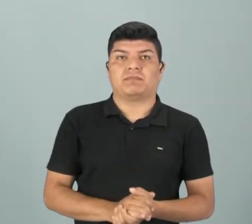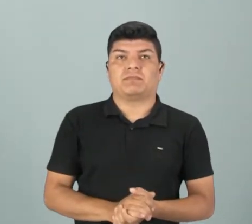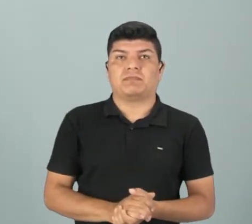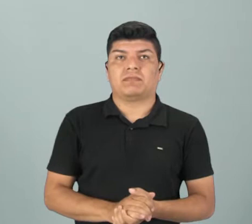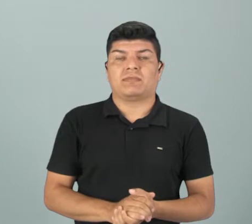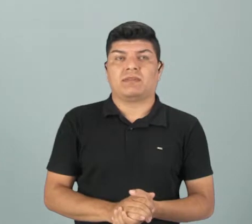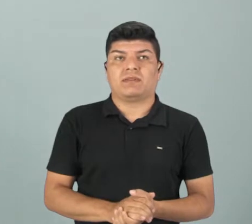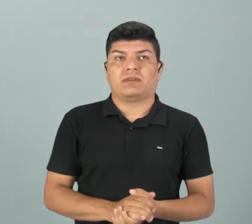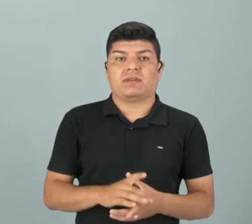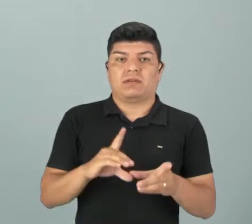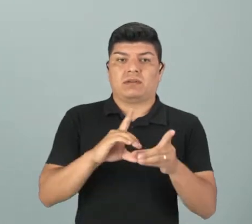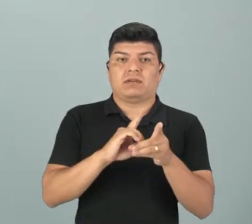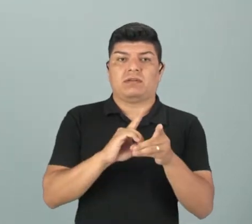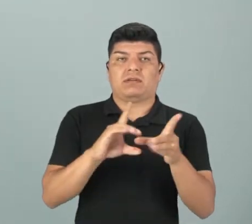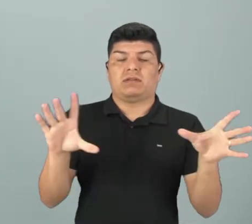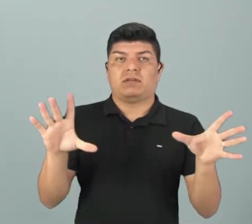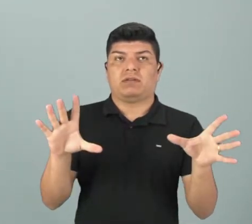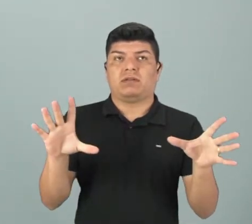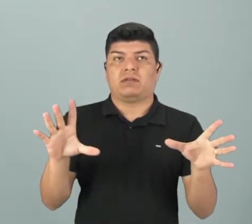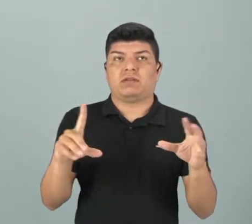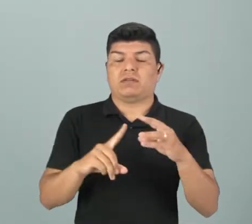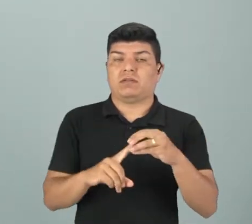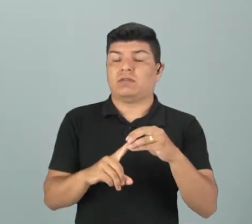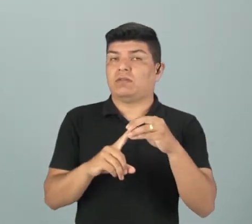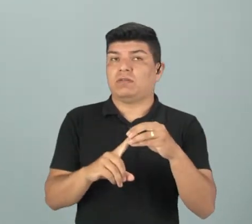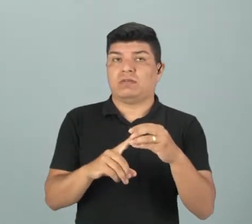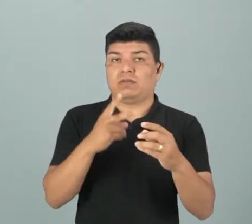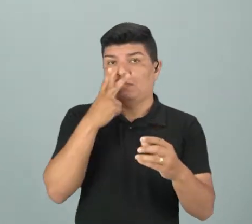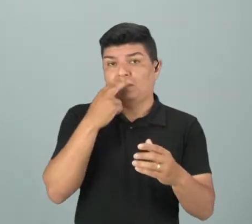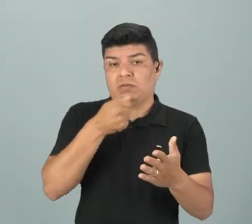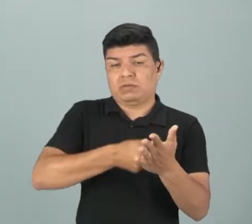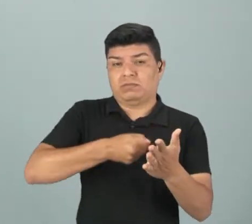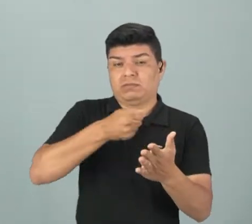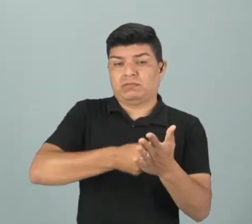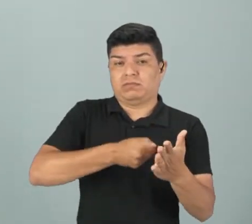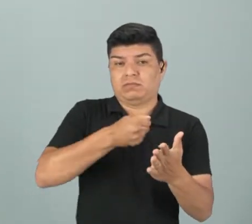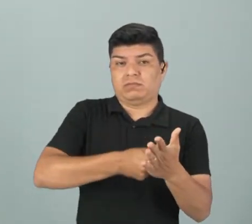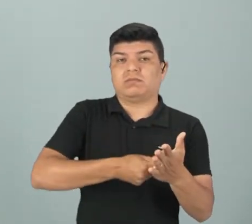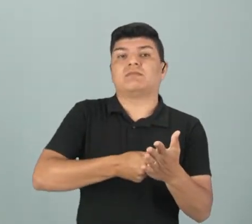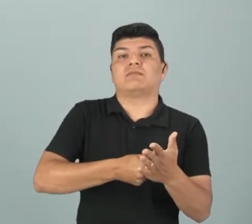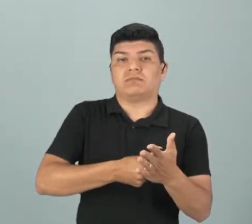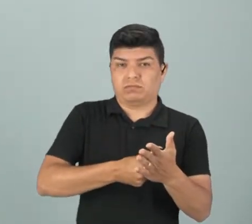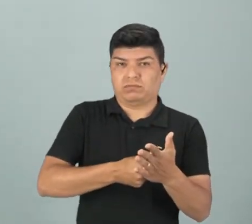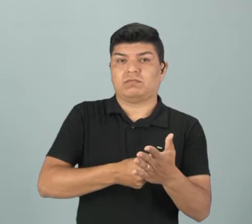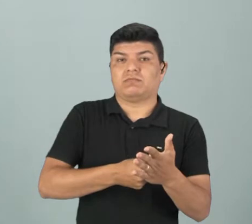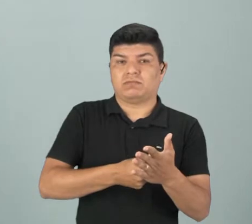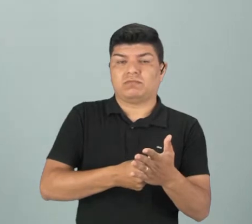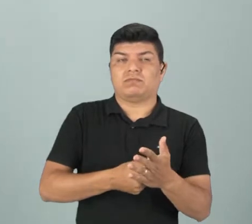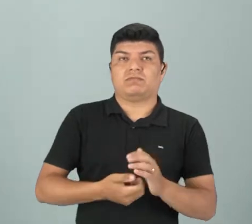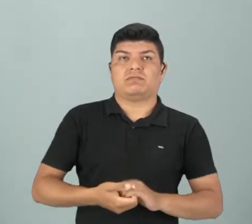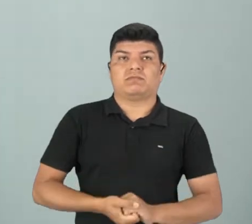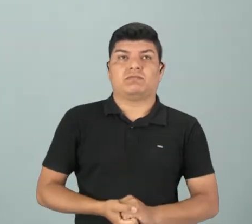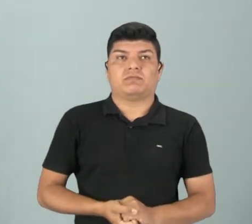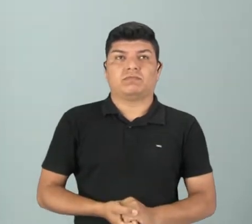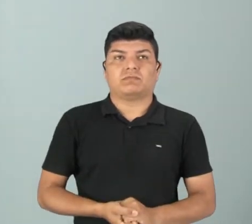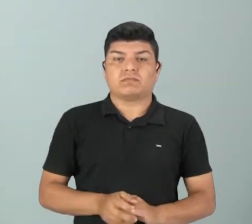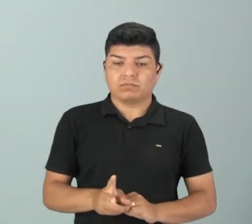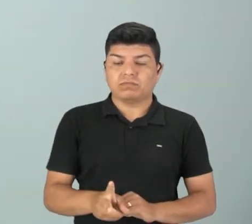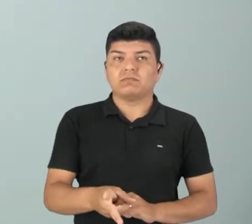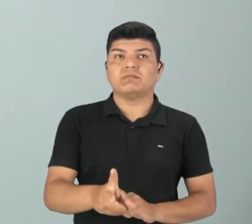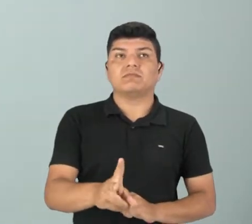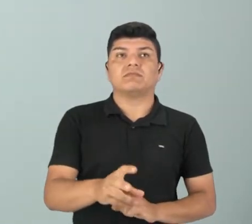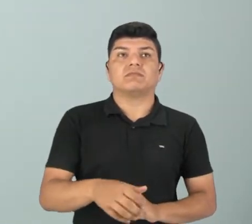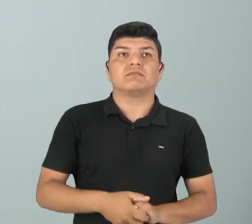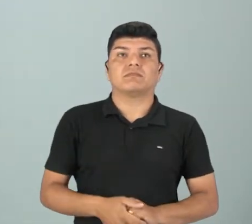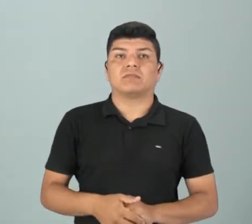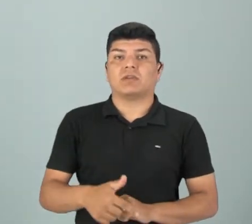Inclusive, a democracia é uma das coisas combatidas por esses regimes totalitários, certo? Continuando, a gente